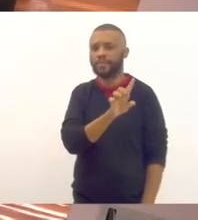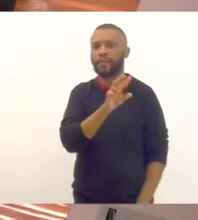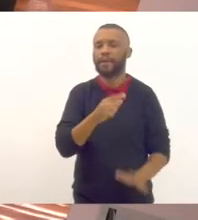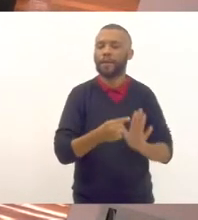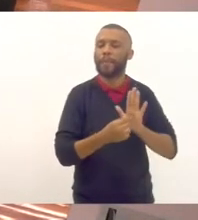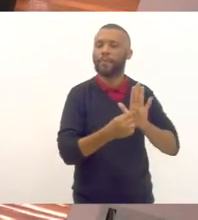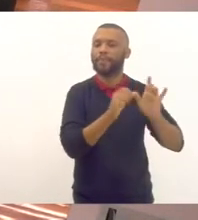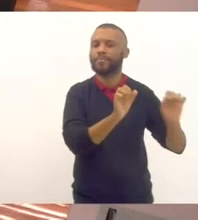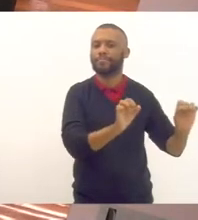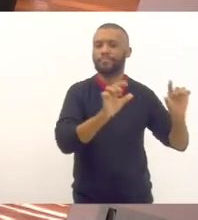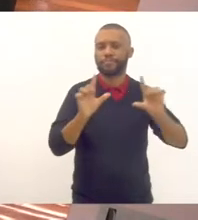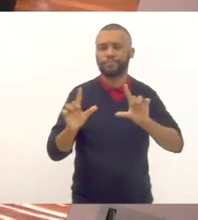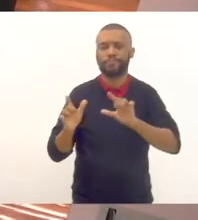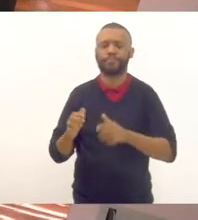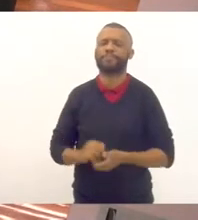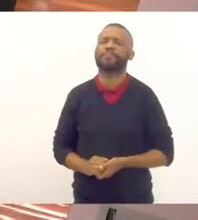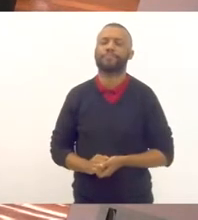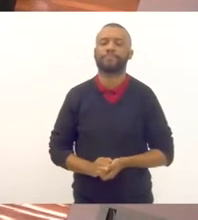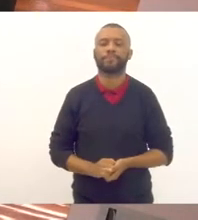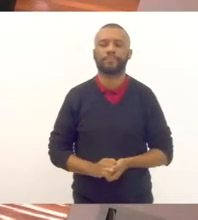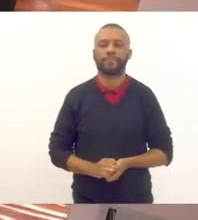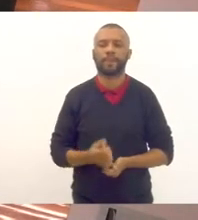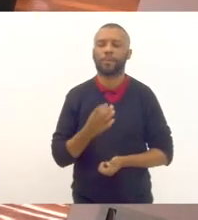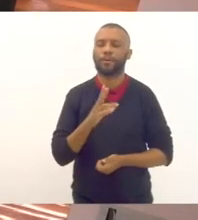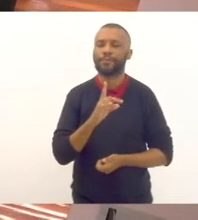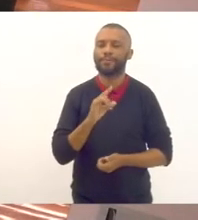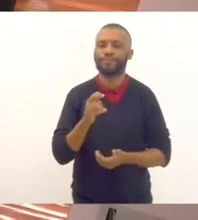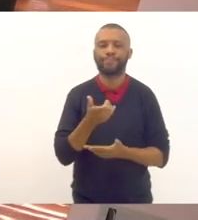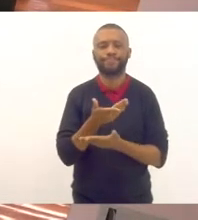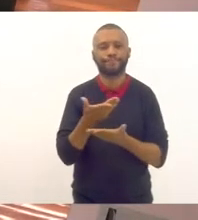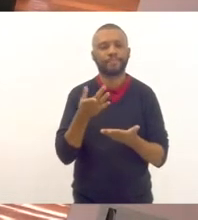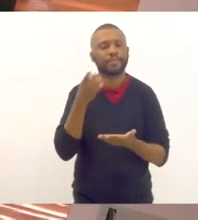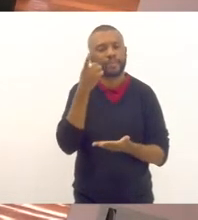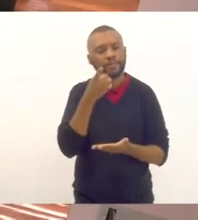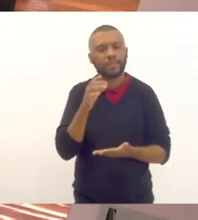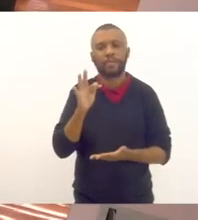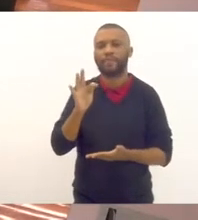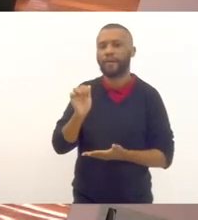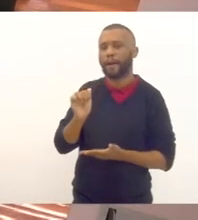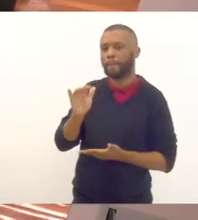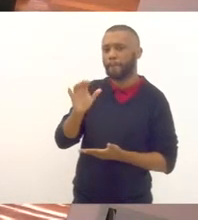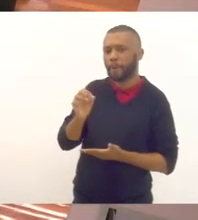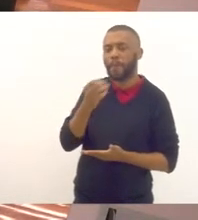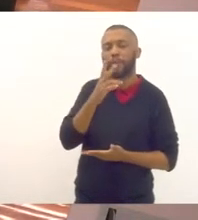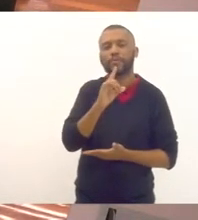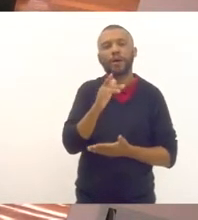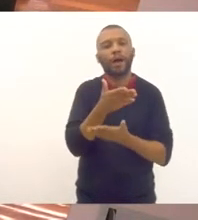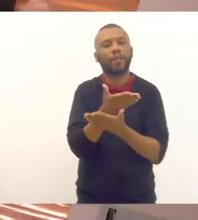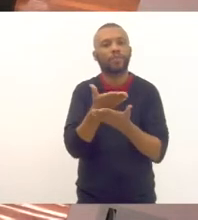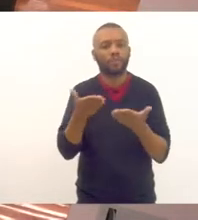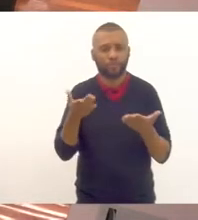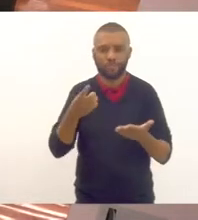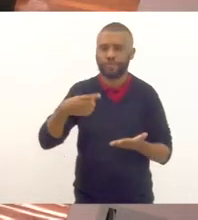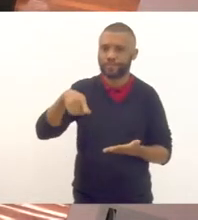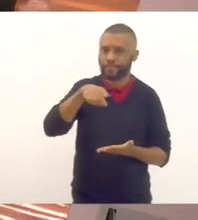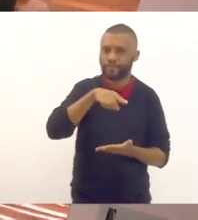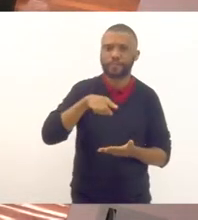retroprojetor. Bom dia, deputado Fábio. Bom dia, mesa. Bom dia a todos.